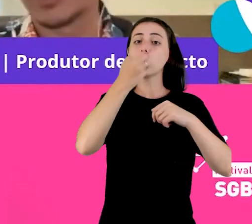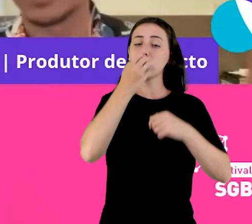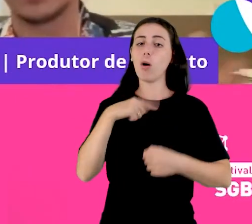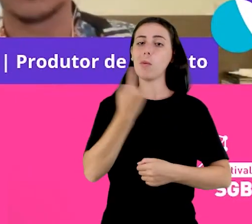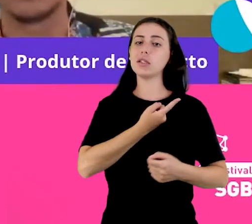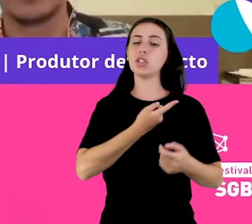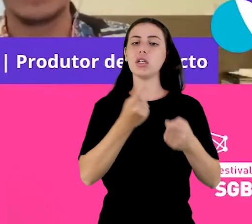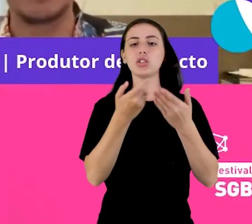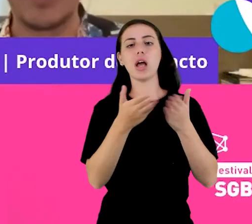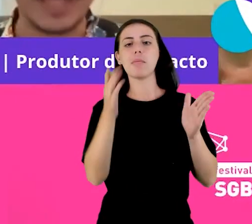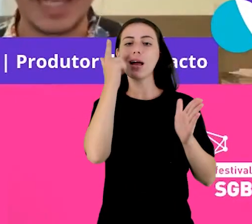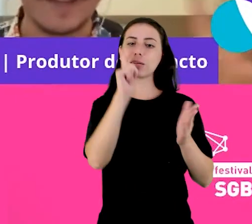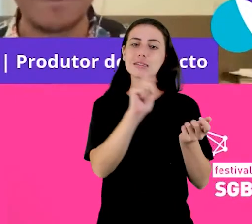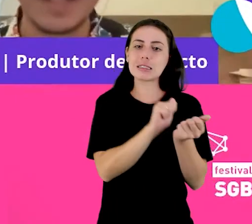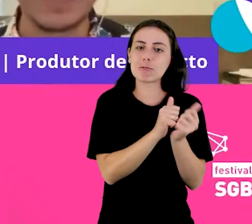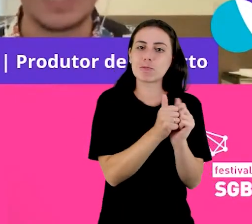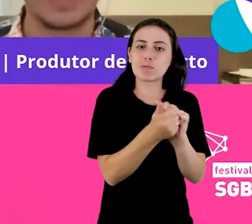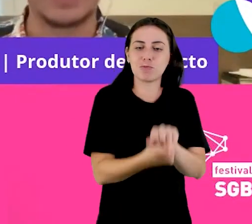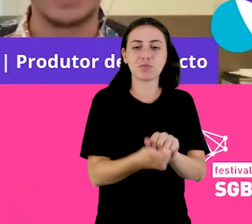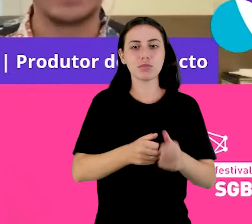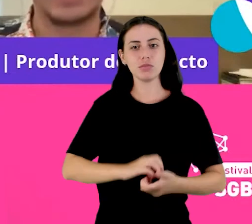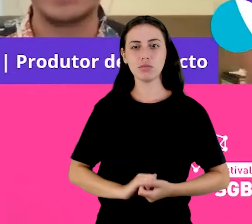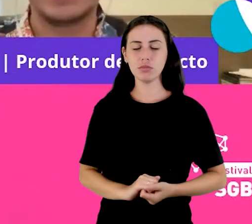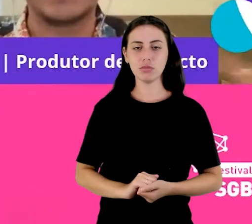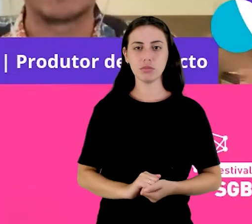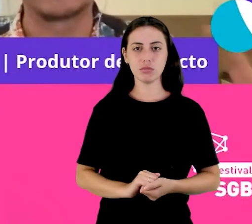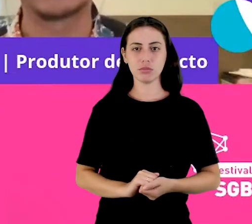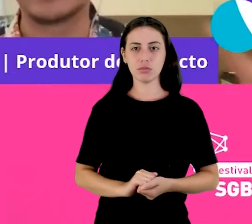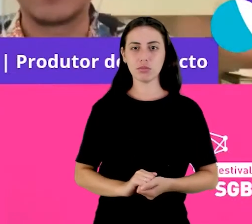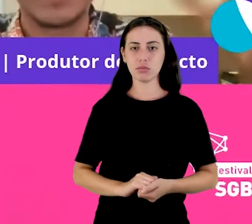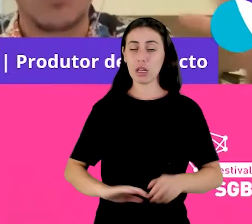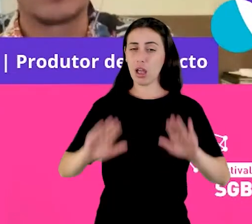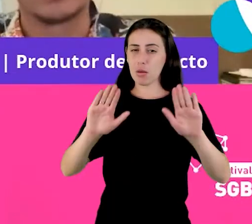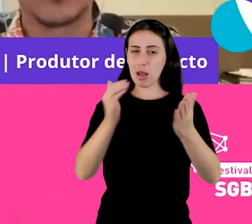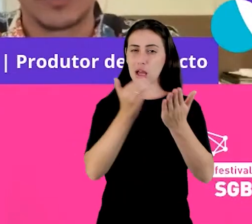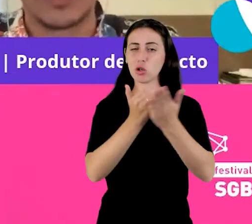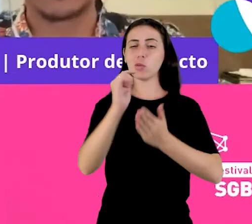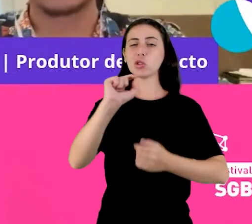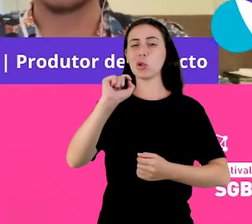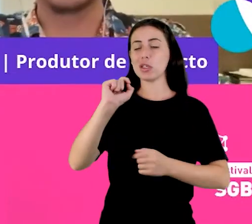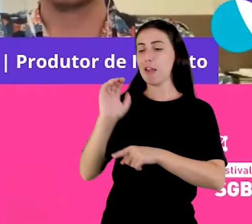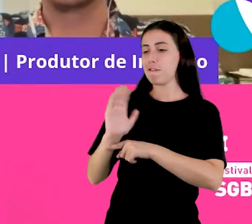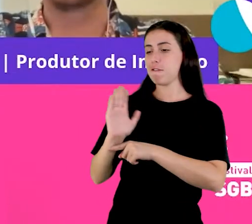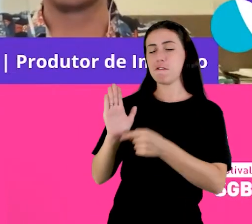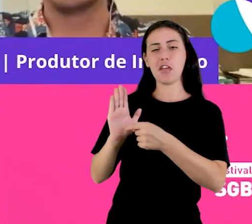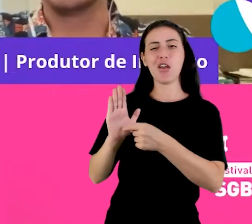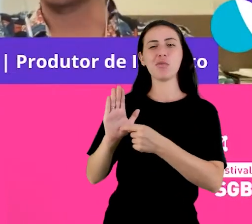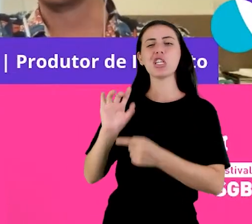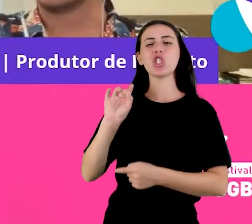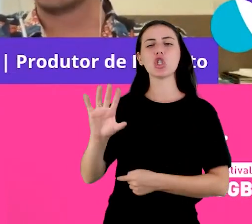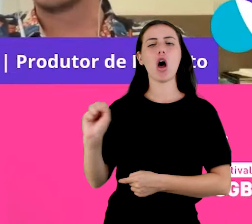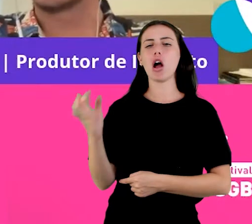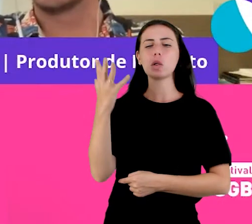outra coisa, né? Então, é sempre bom tá ainda se moldando com o passar do tempo, né?